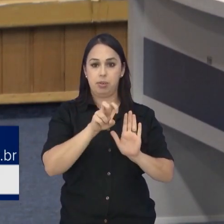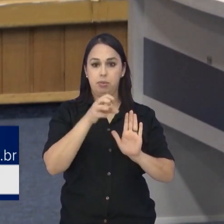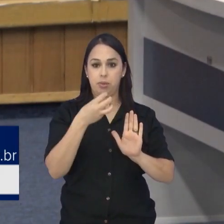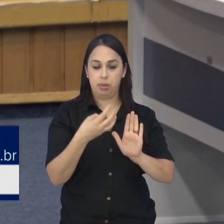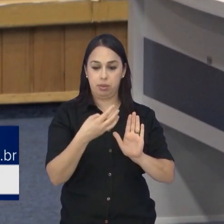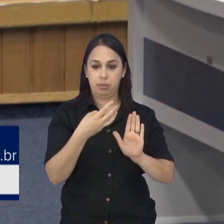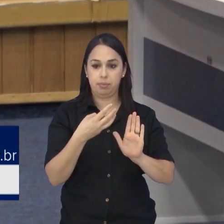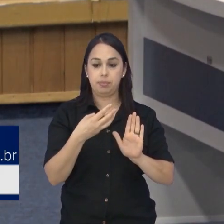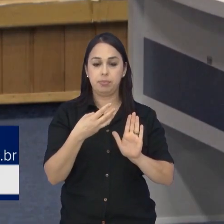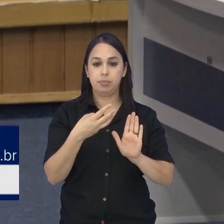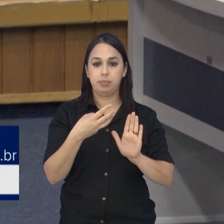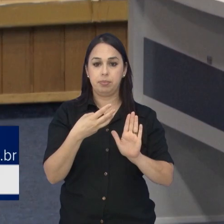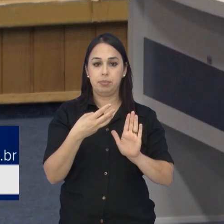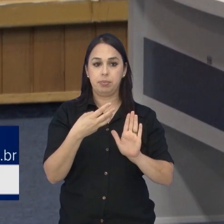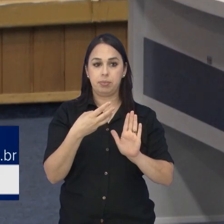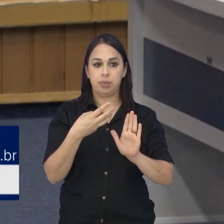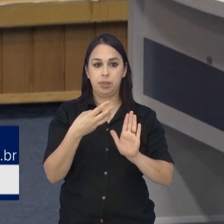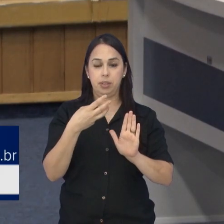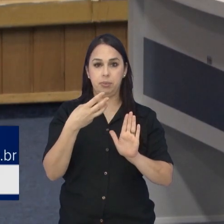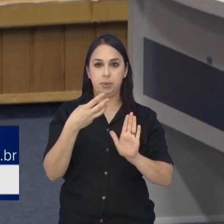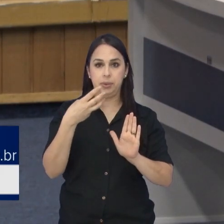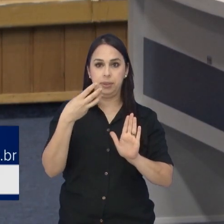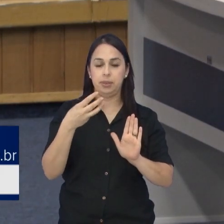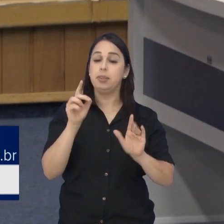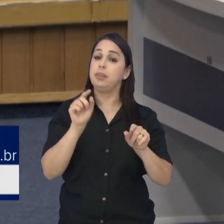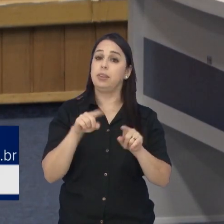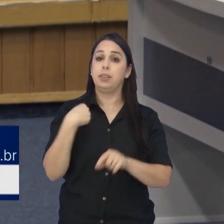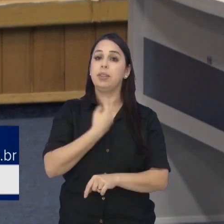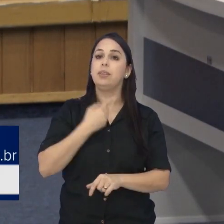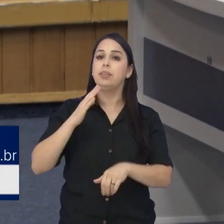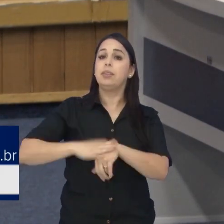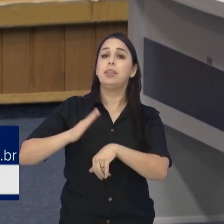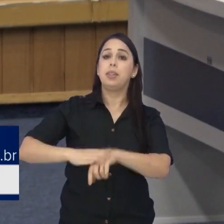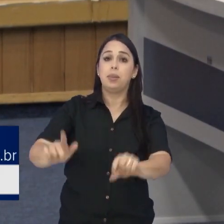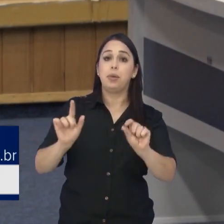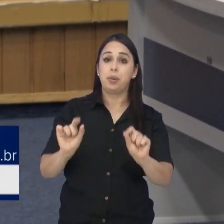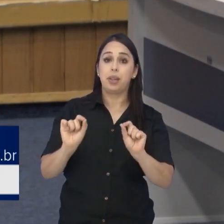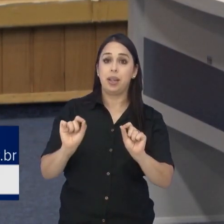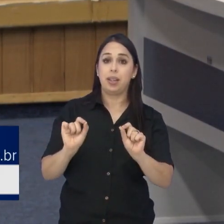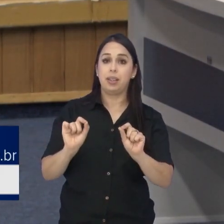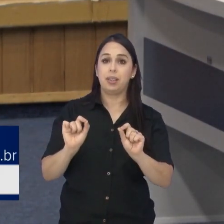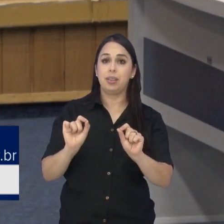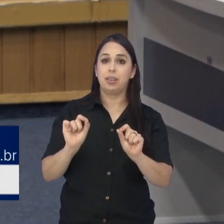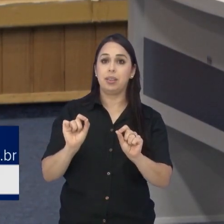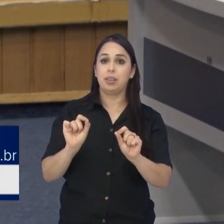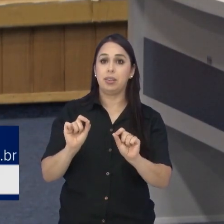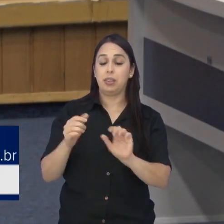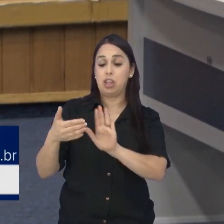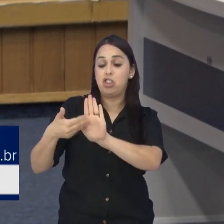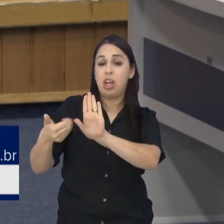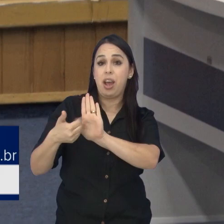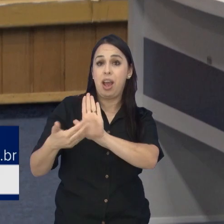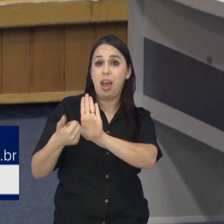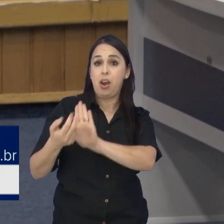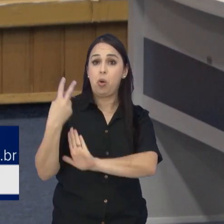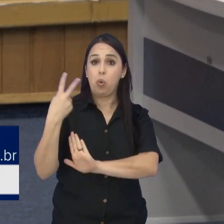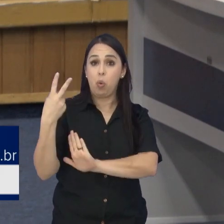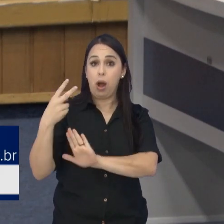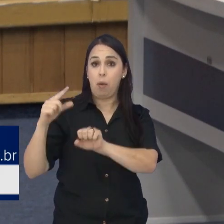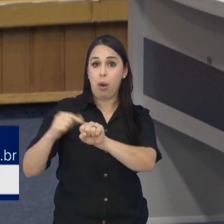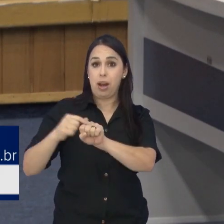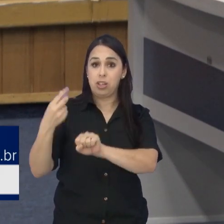353, né? Então, assim, o que nós estamos fazendo aqui? Nós estamos suprimindo esse artigo 2º, que é